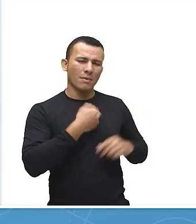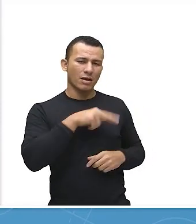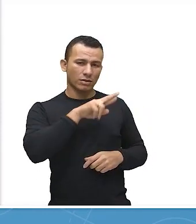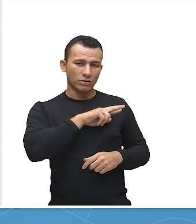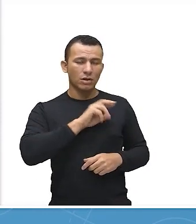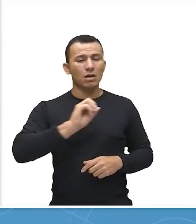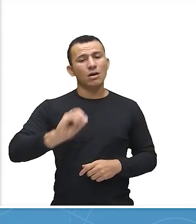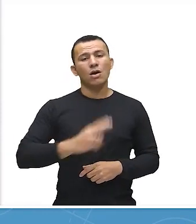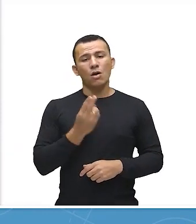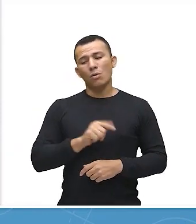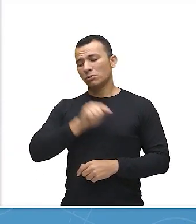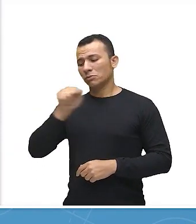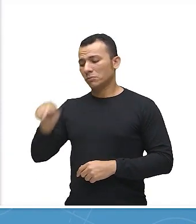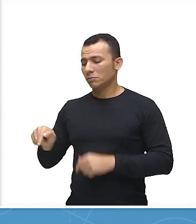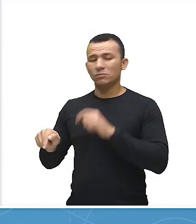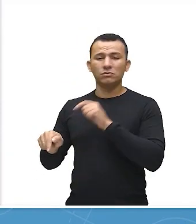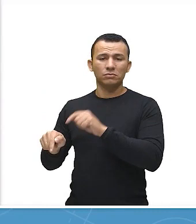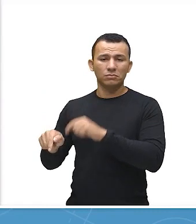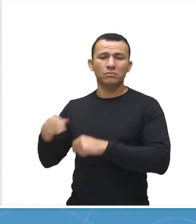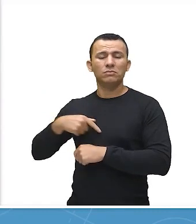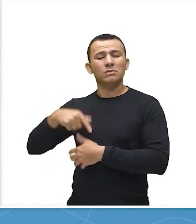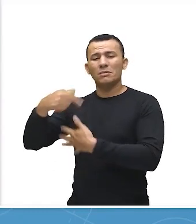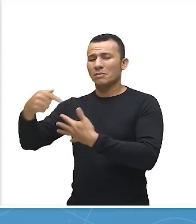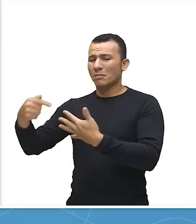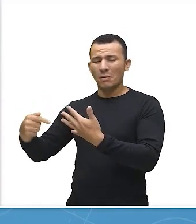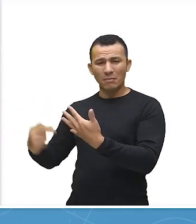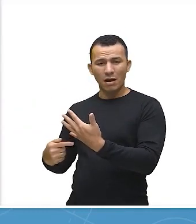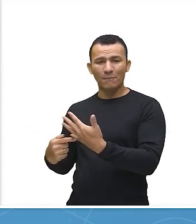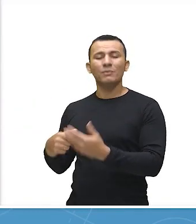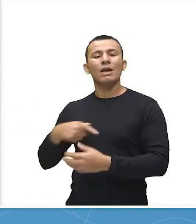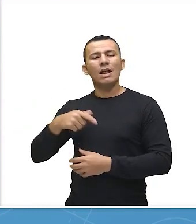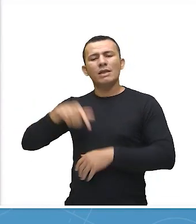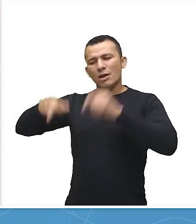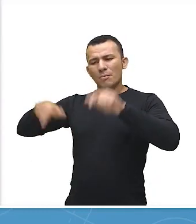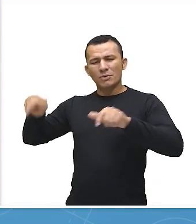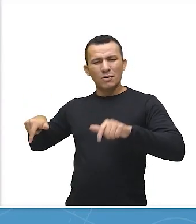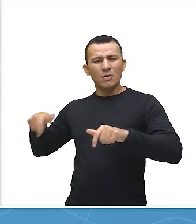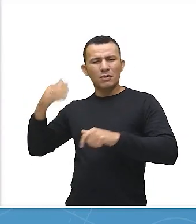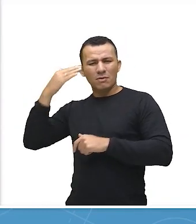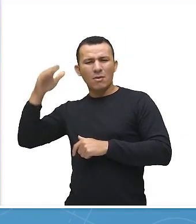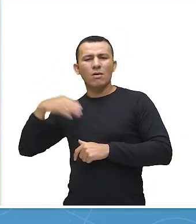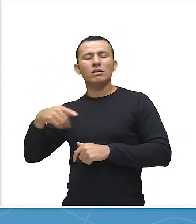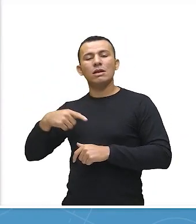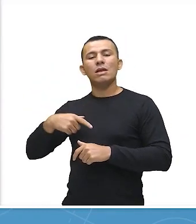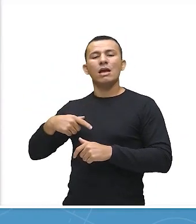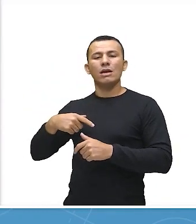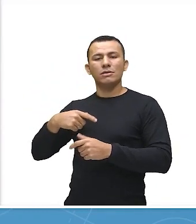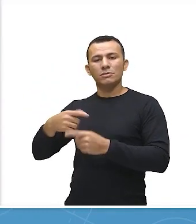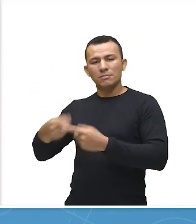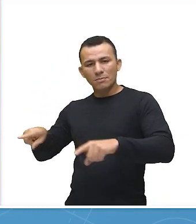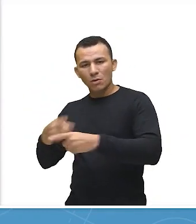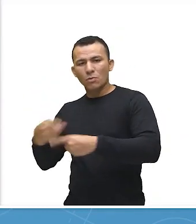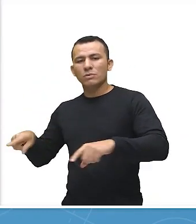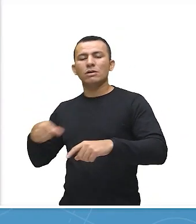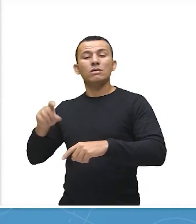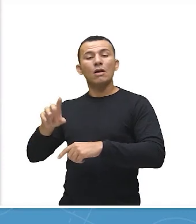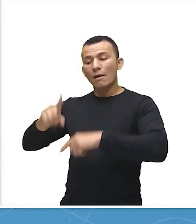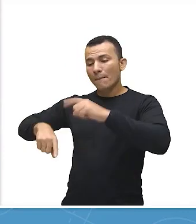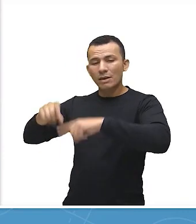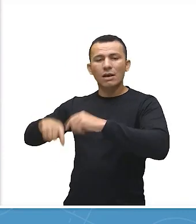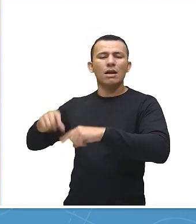tem ligação com religião, ela não tem essa intenção de ter o conteúdo direcionado